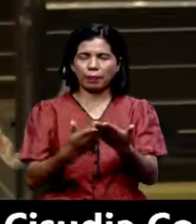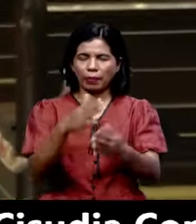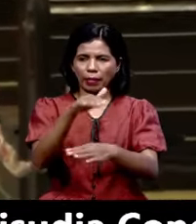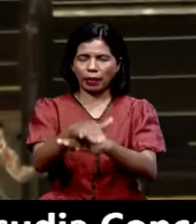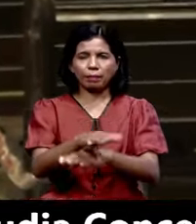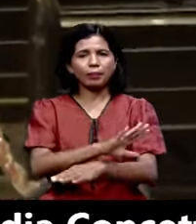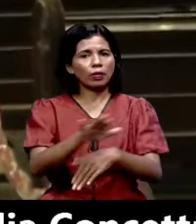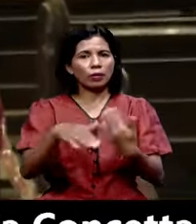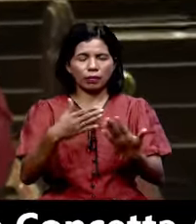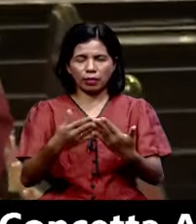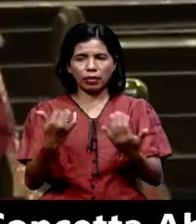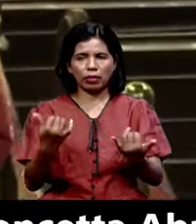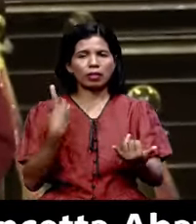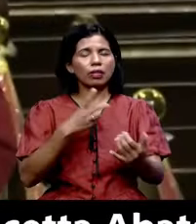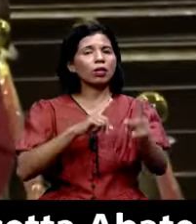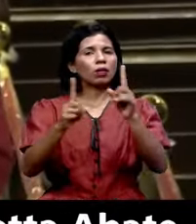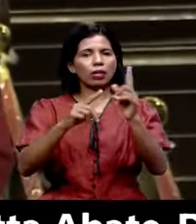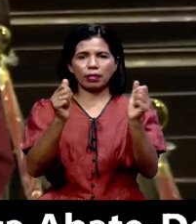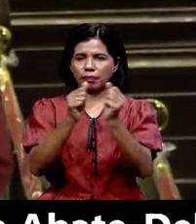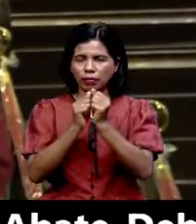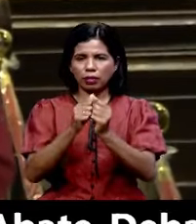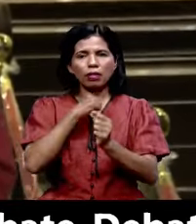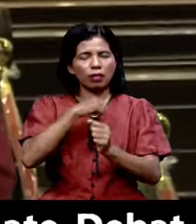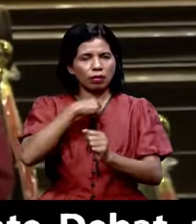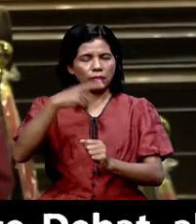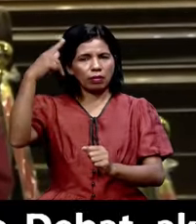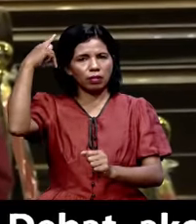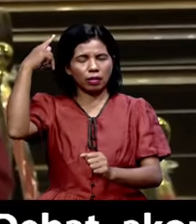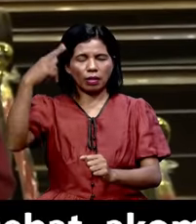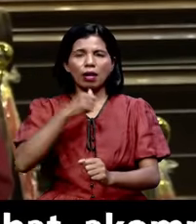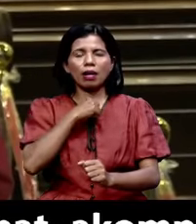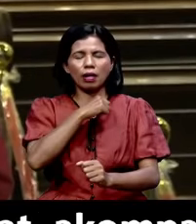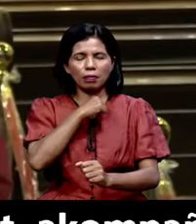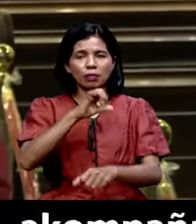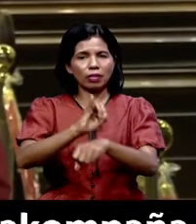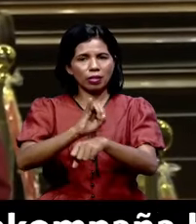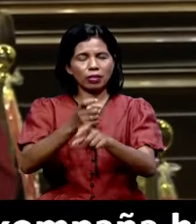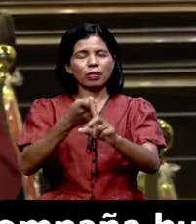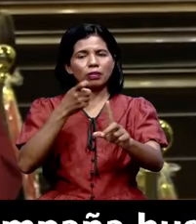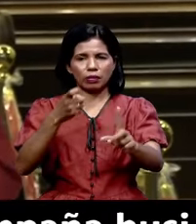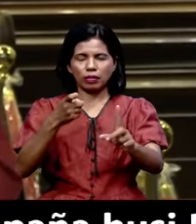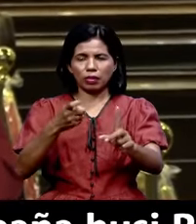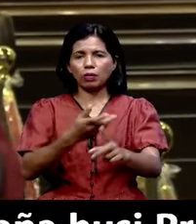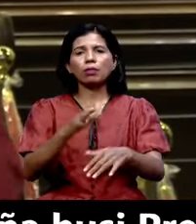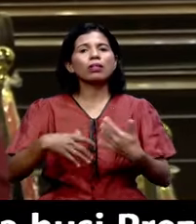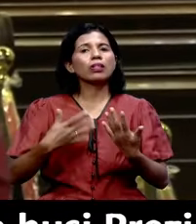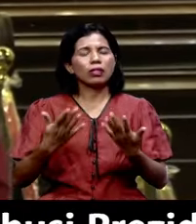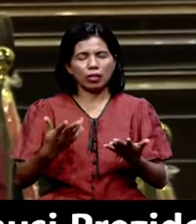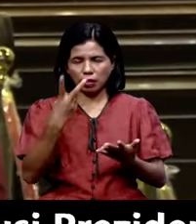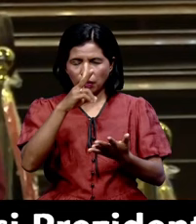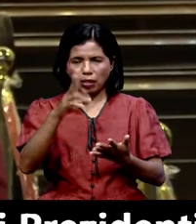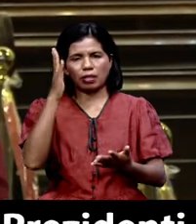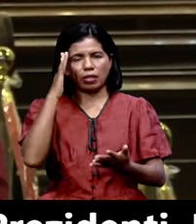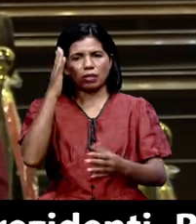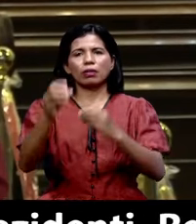te respeto le sir ne ma kita ne conversa molto co padre paru ku si paro che cadrà ne ba ita bo tiro tu tu insambe la patria